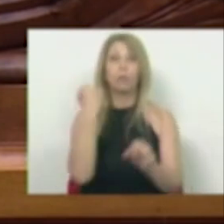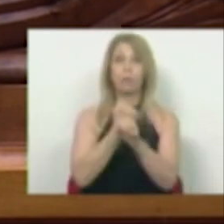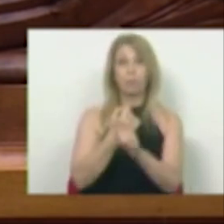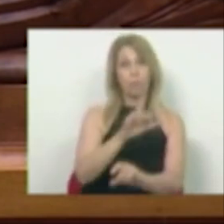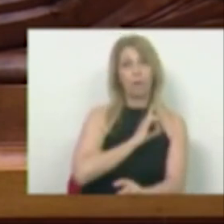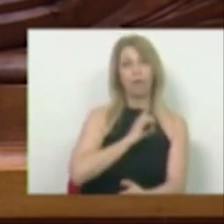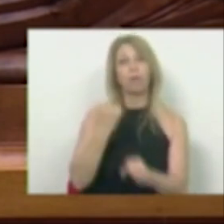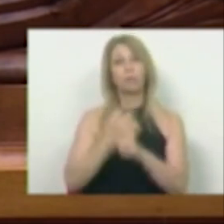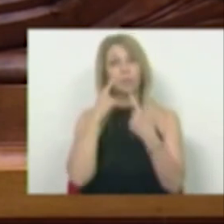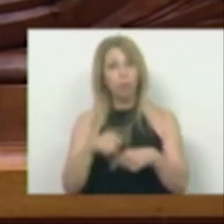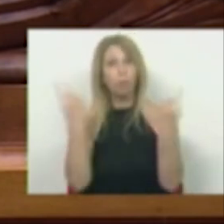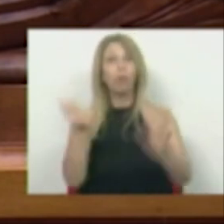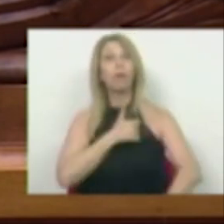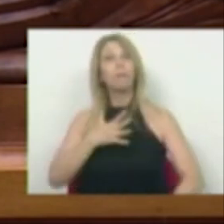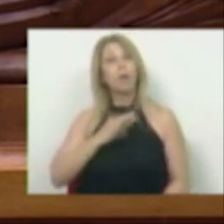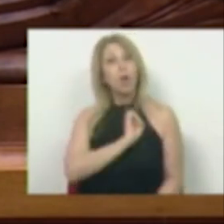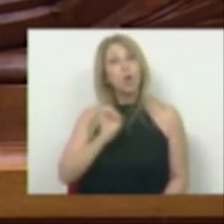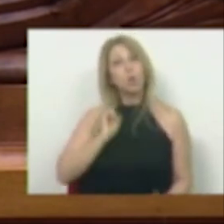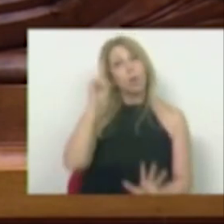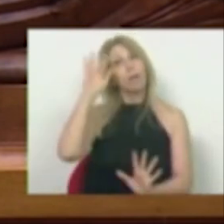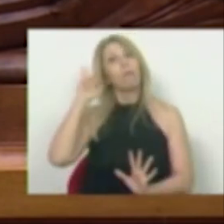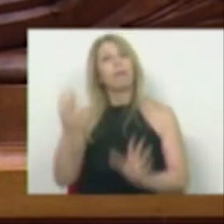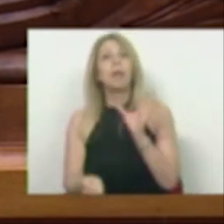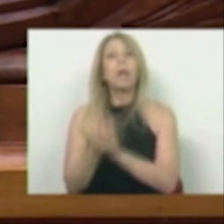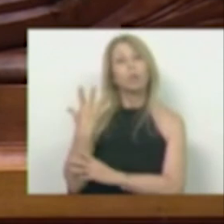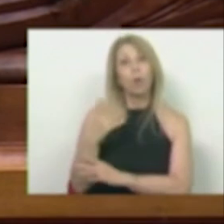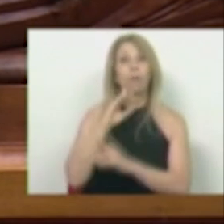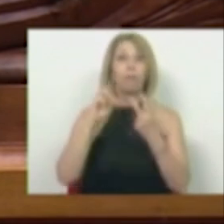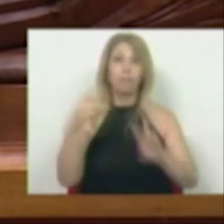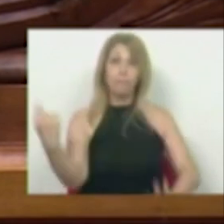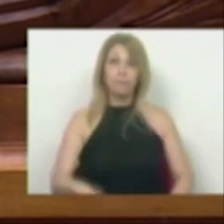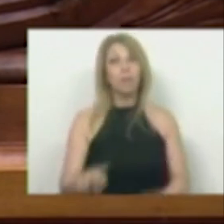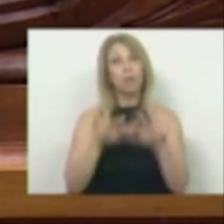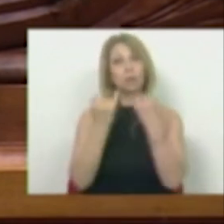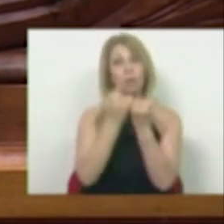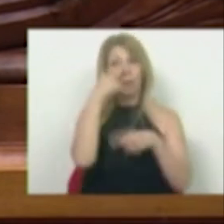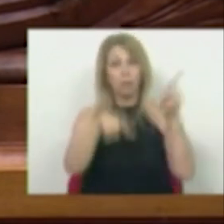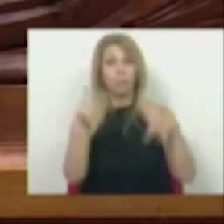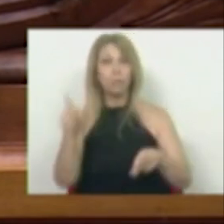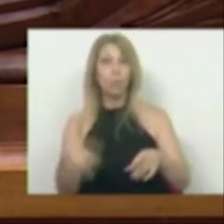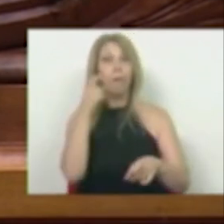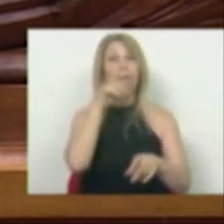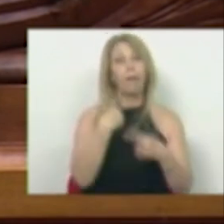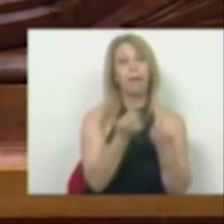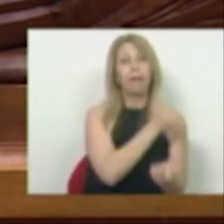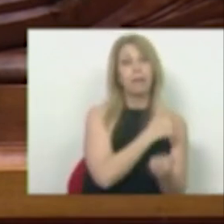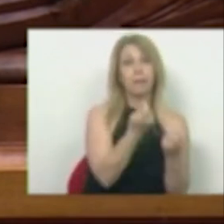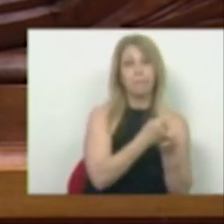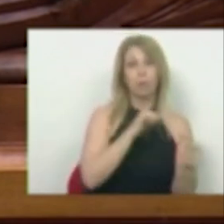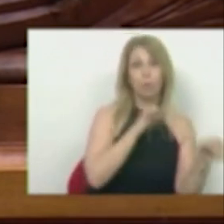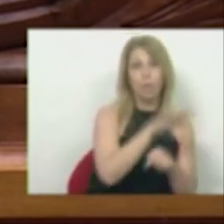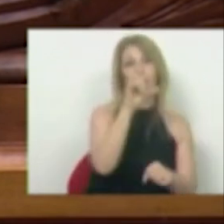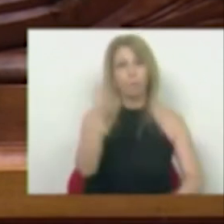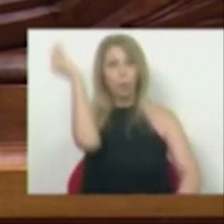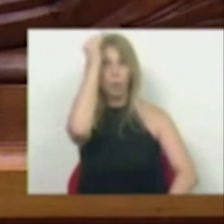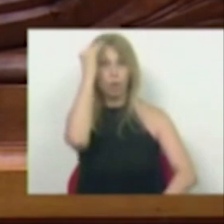públicos, dos empresários e dos criadores, dos autarcas e da sociedade civil, dos que vivem no litoral e no interior, dos